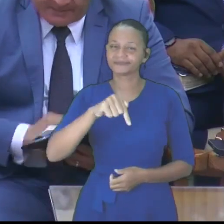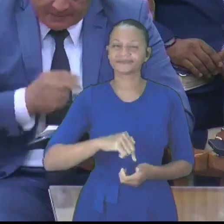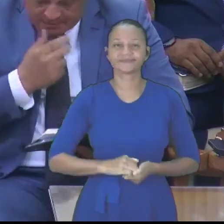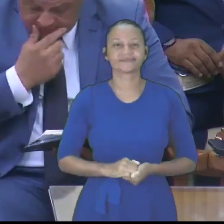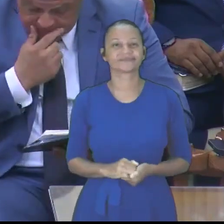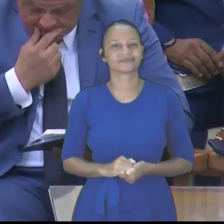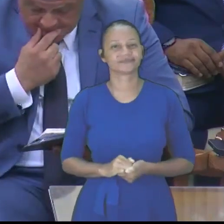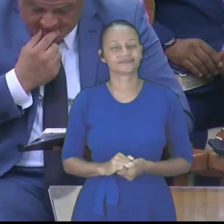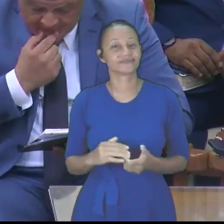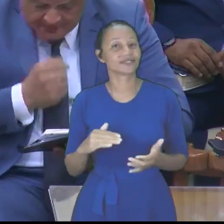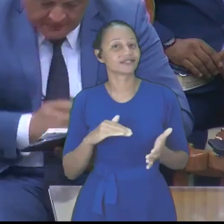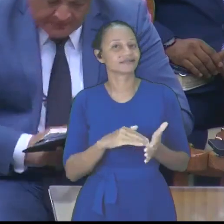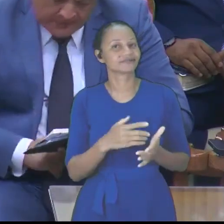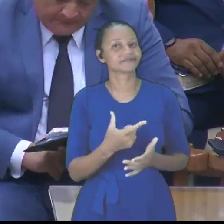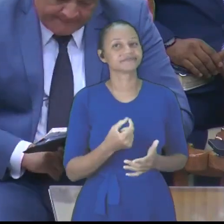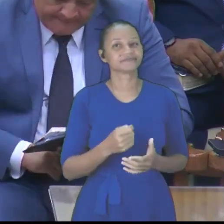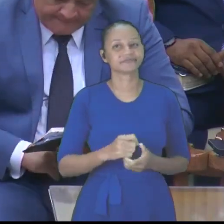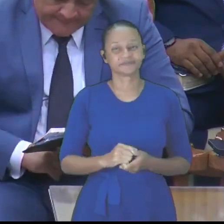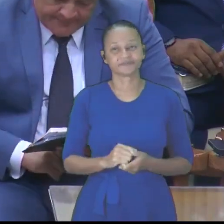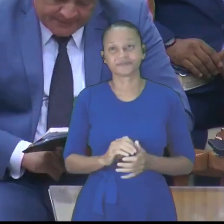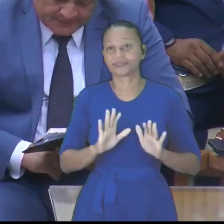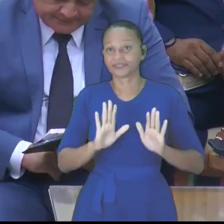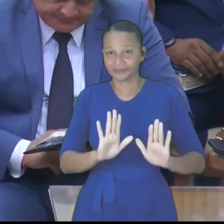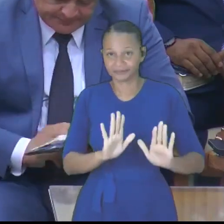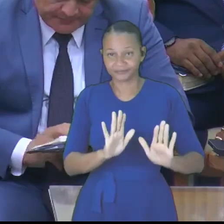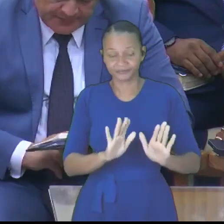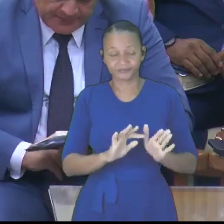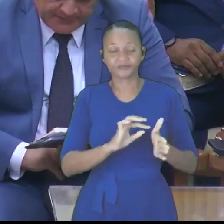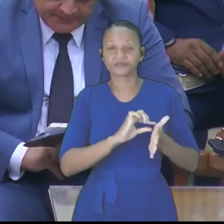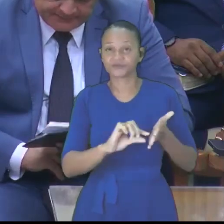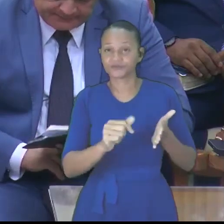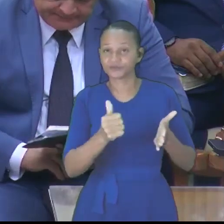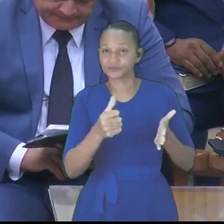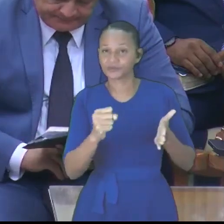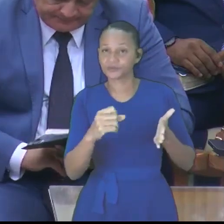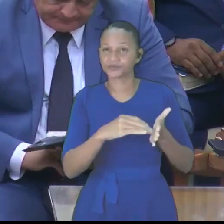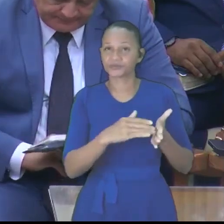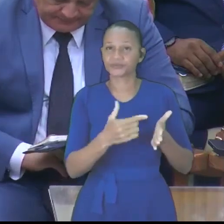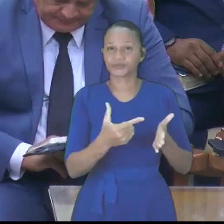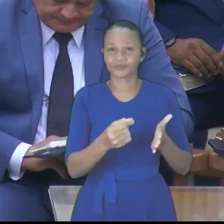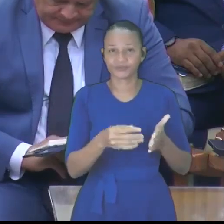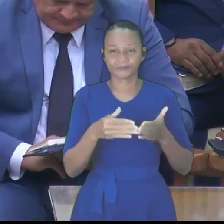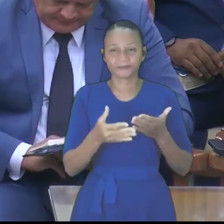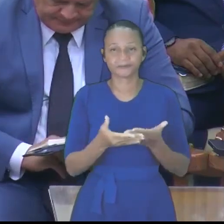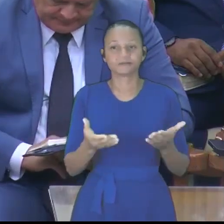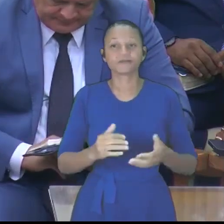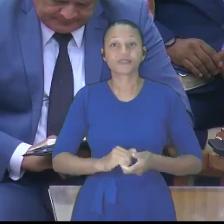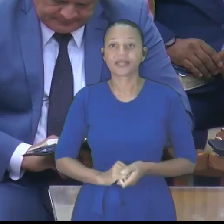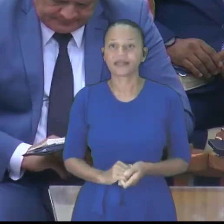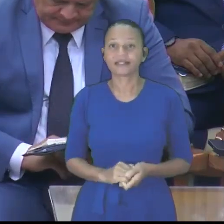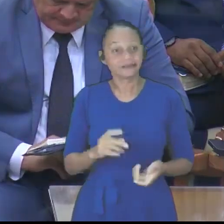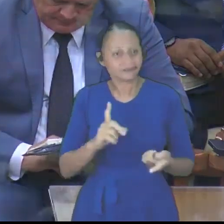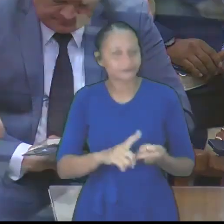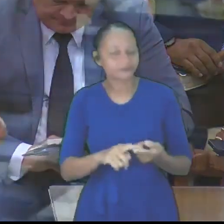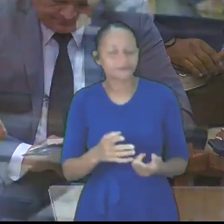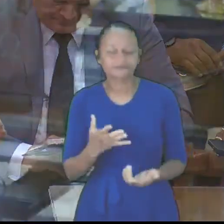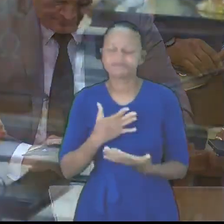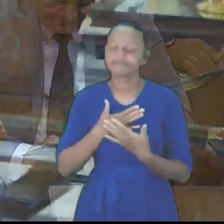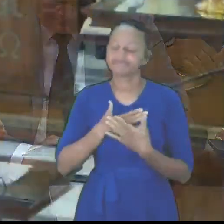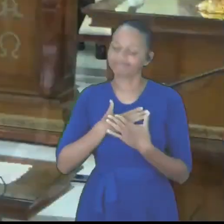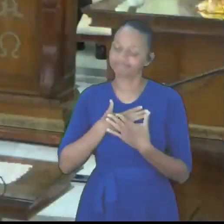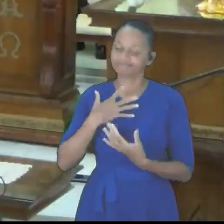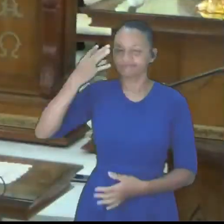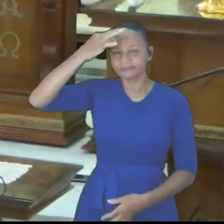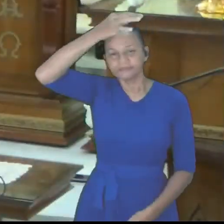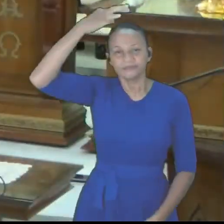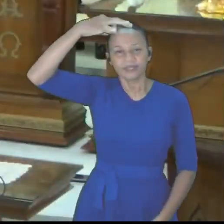17 a 20. Não, 18 a 20. 18 a 20, por favor. E também do meu espírito